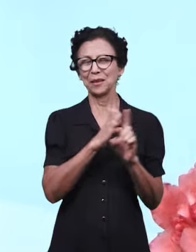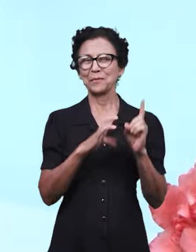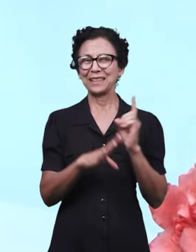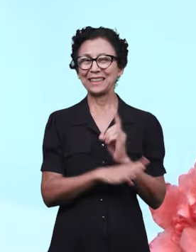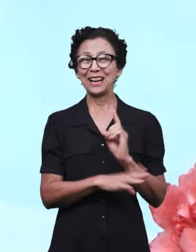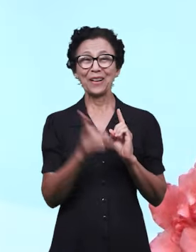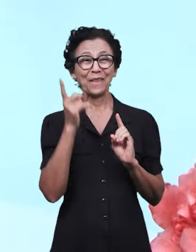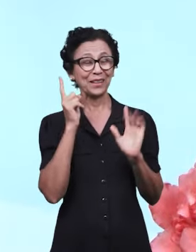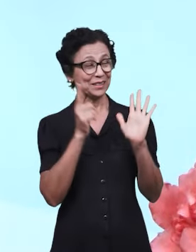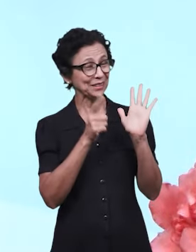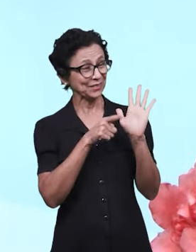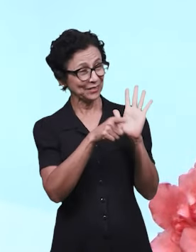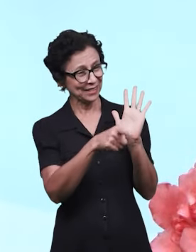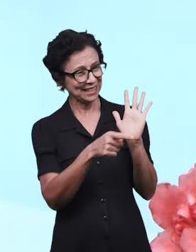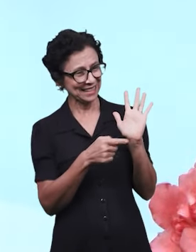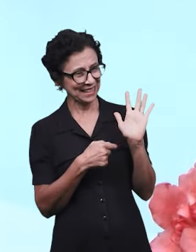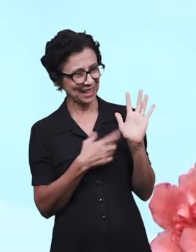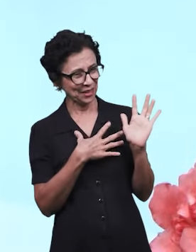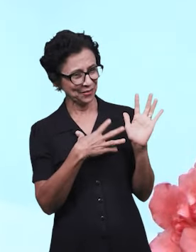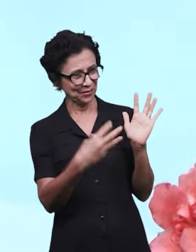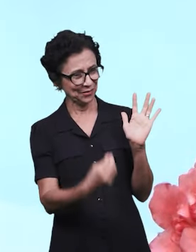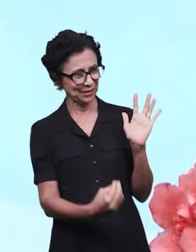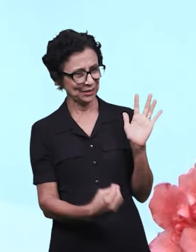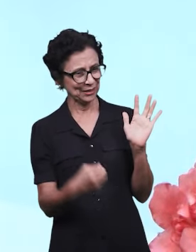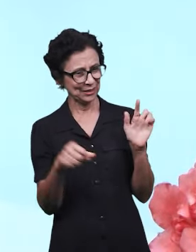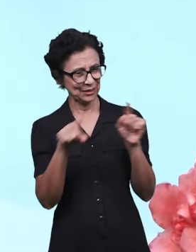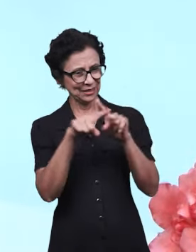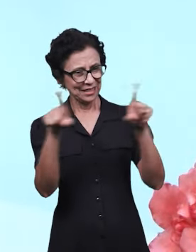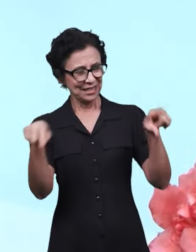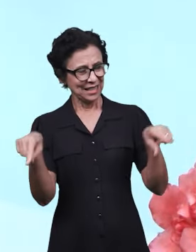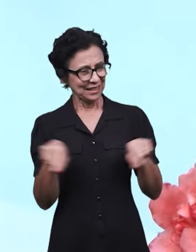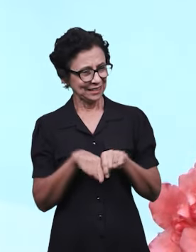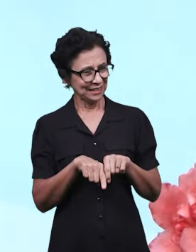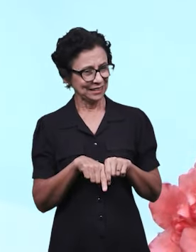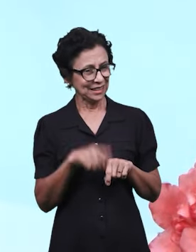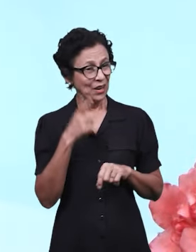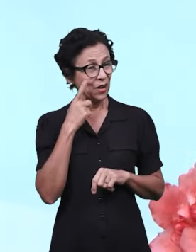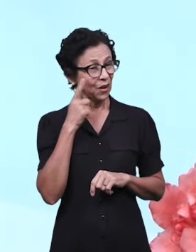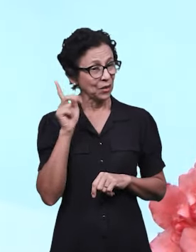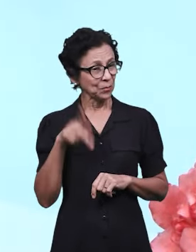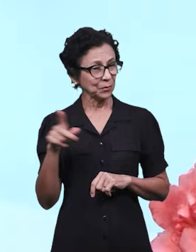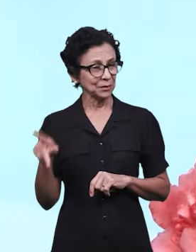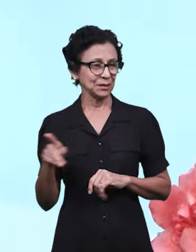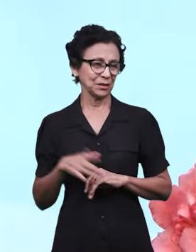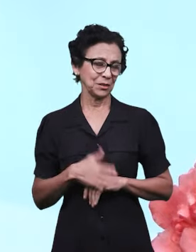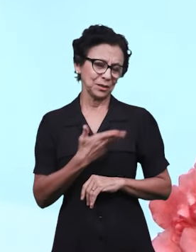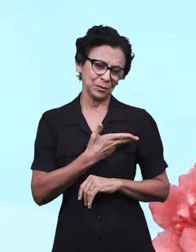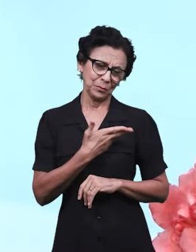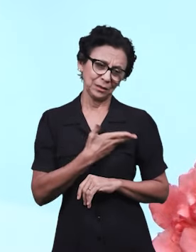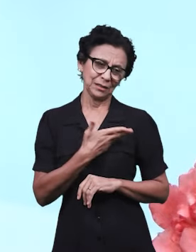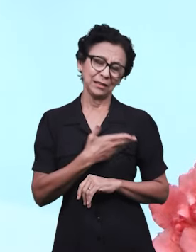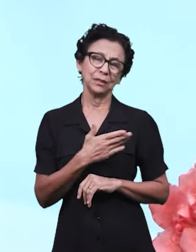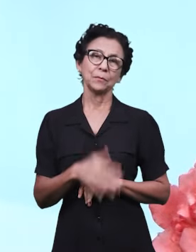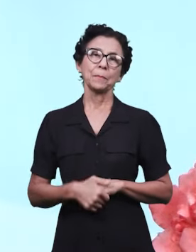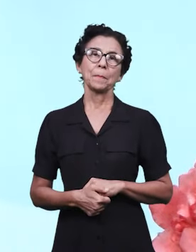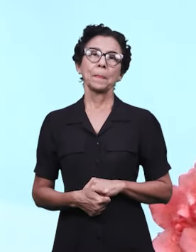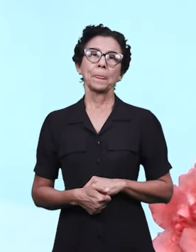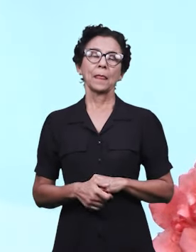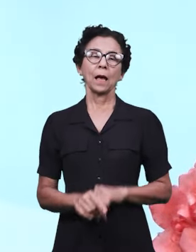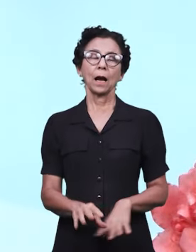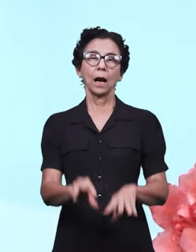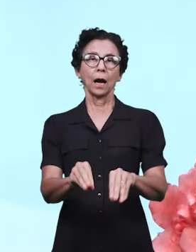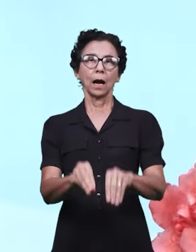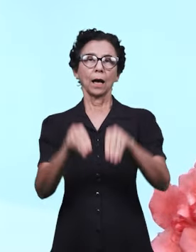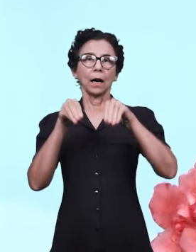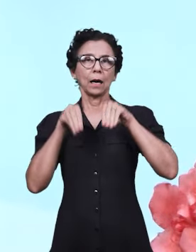você na sala, na classe. Olha os seus amigos, olha a professora. Ele está sendo preparado antecipadamente para